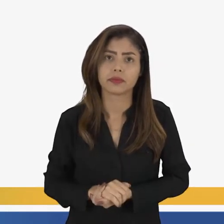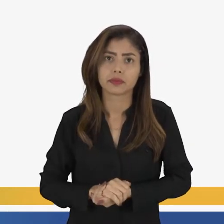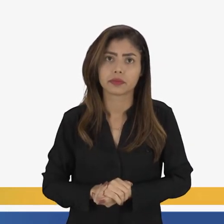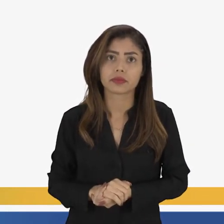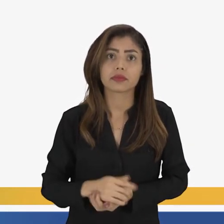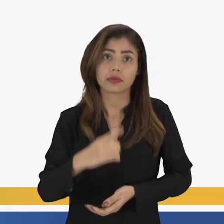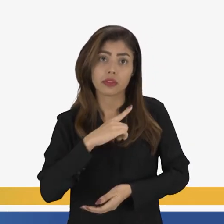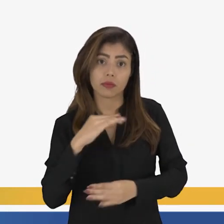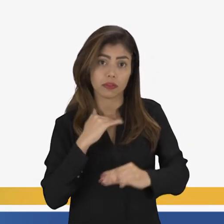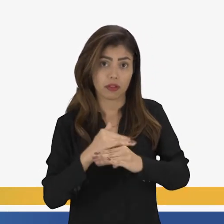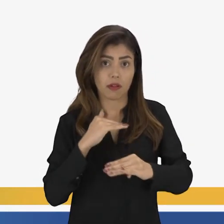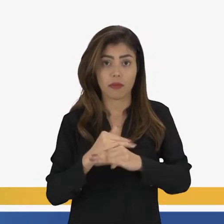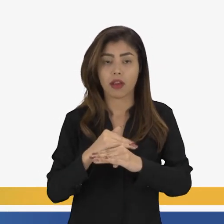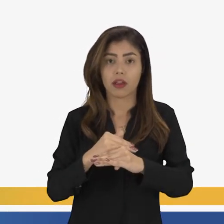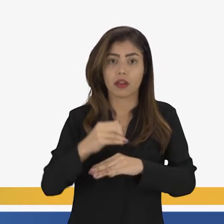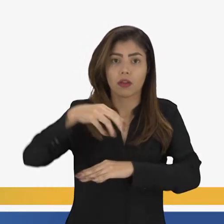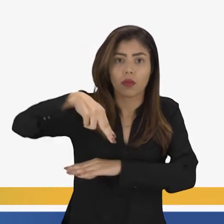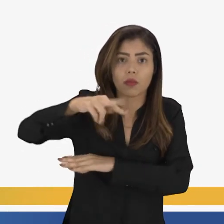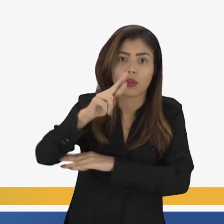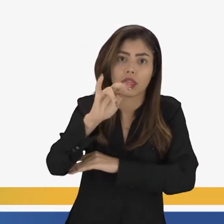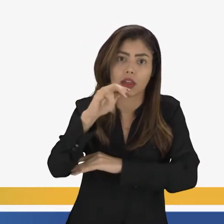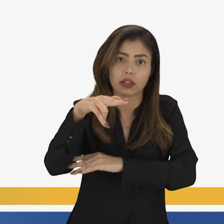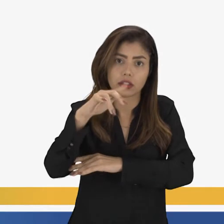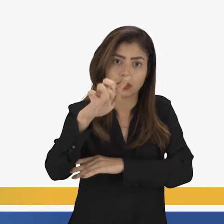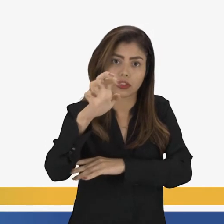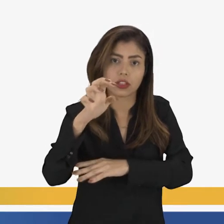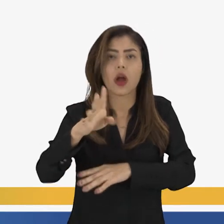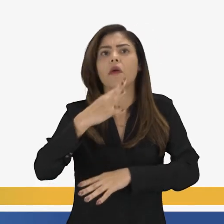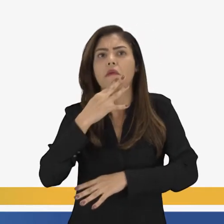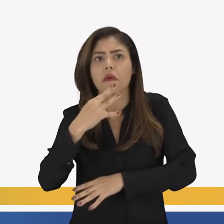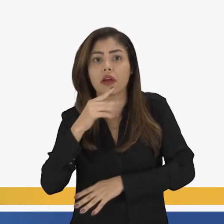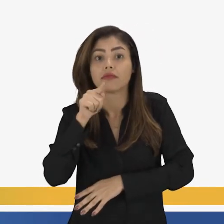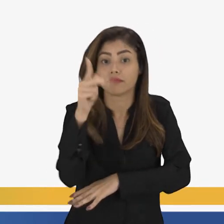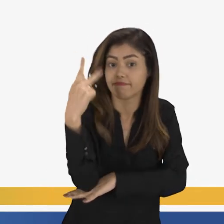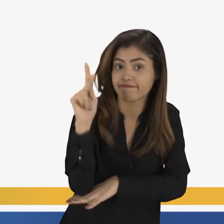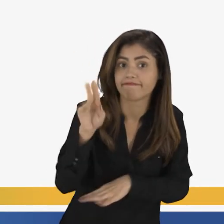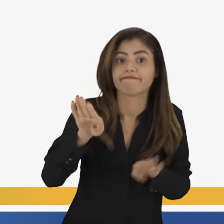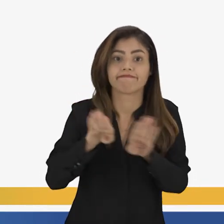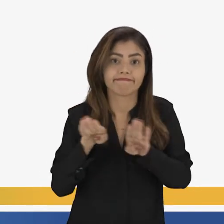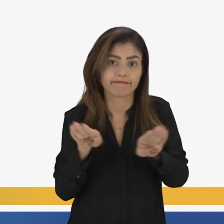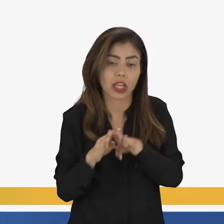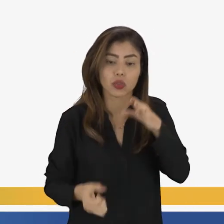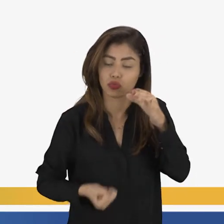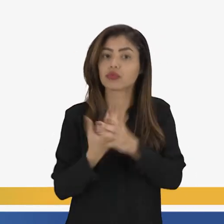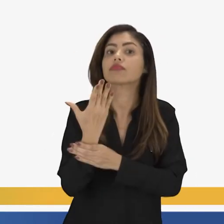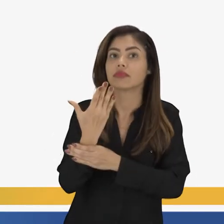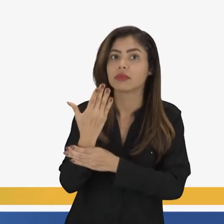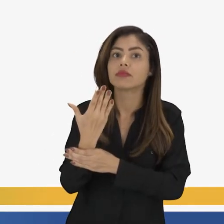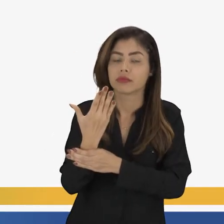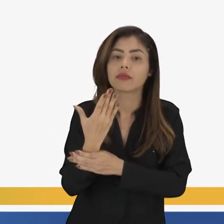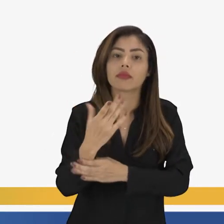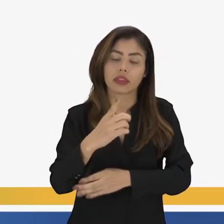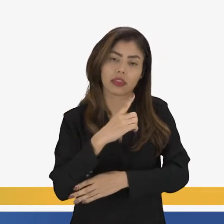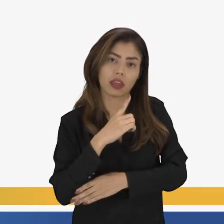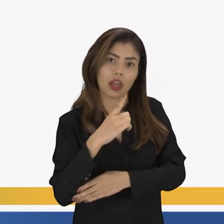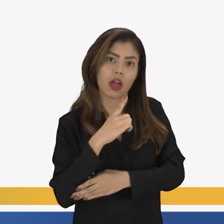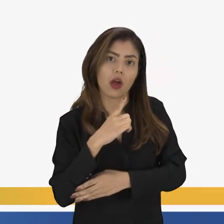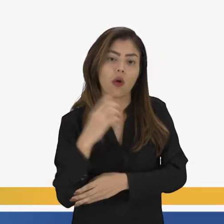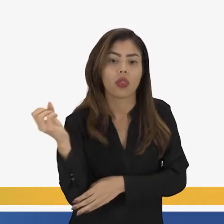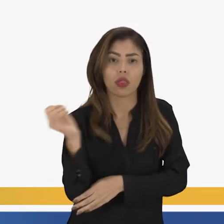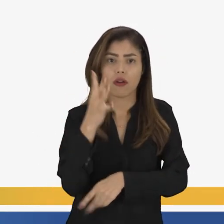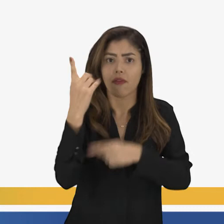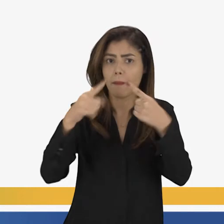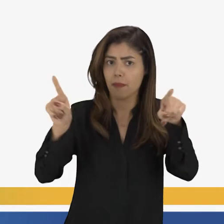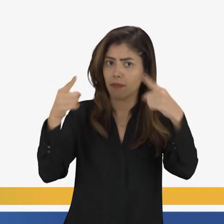falar. Temos também o grupo Mutantes, que foi muito conhecido nesse período, surgiu nesse período e despontou, né, trazendo uma forma